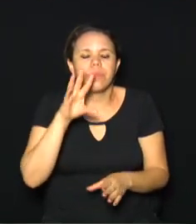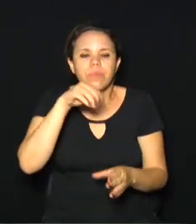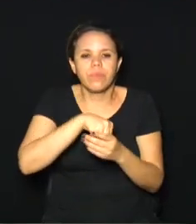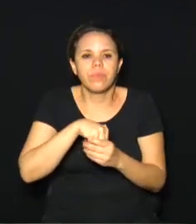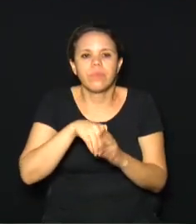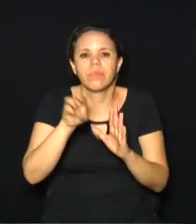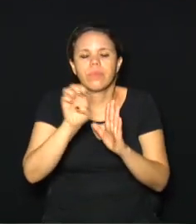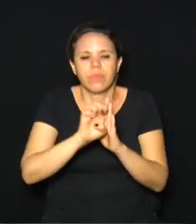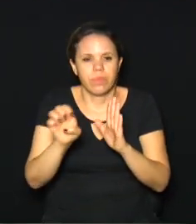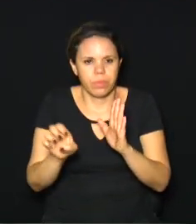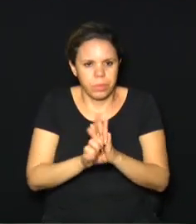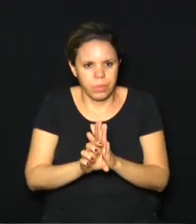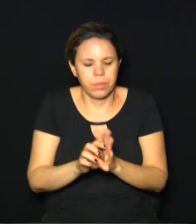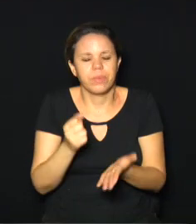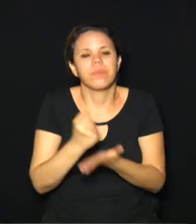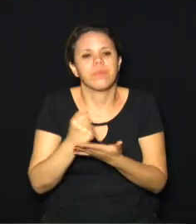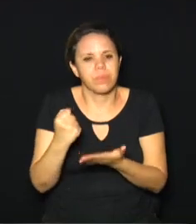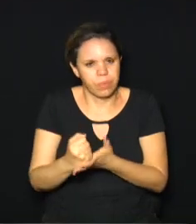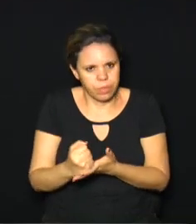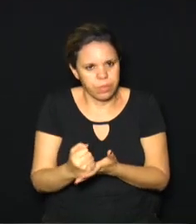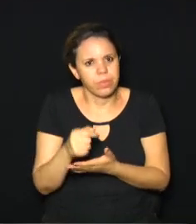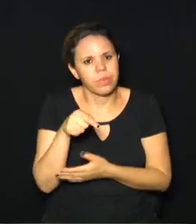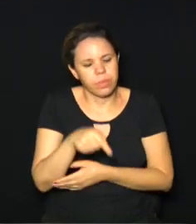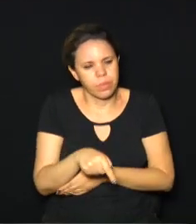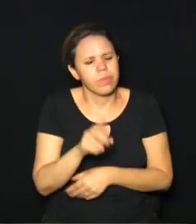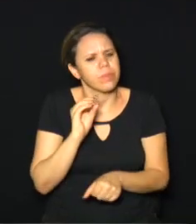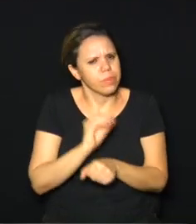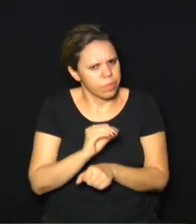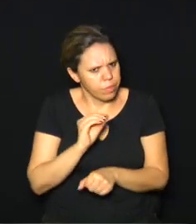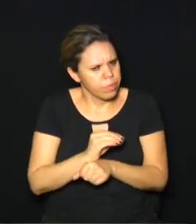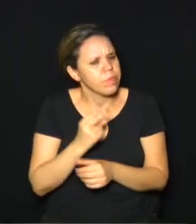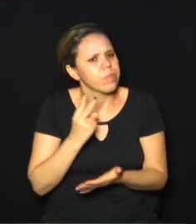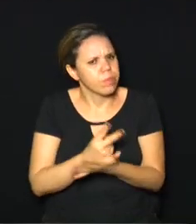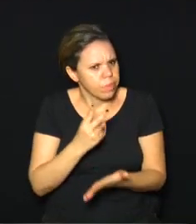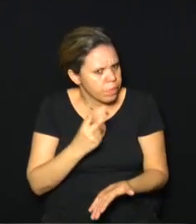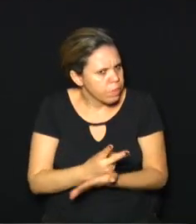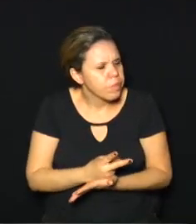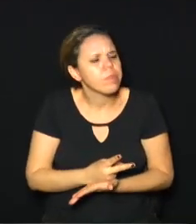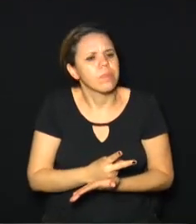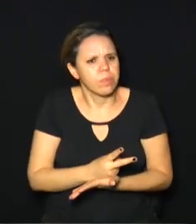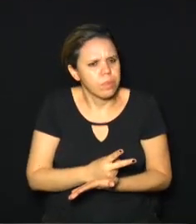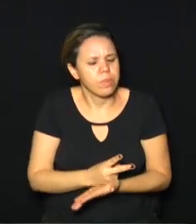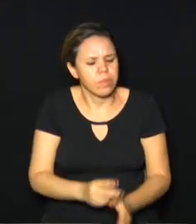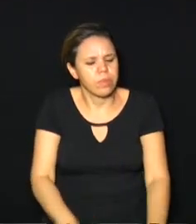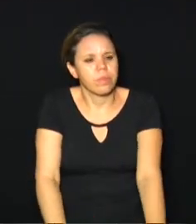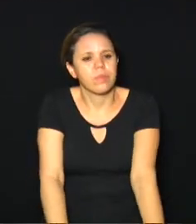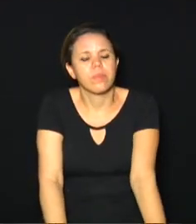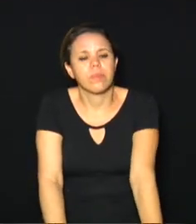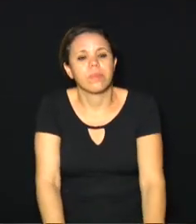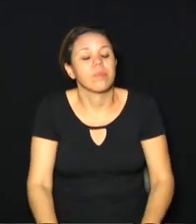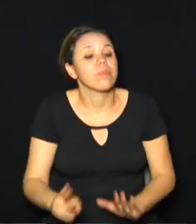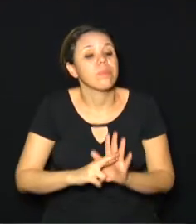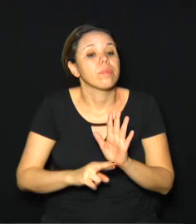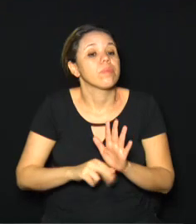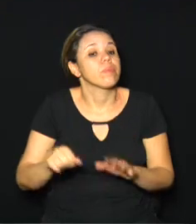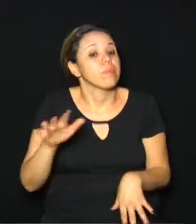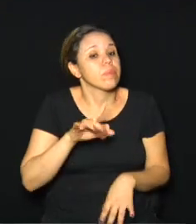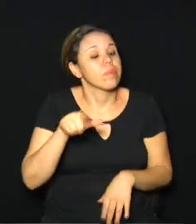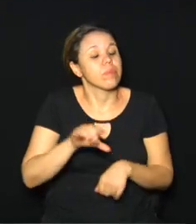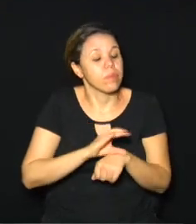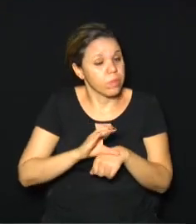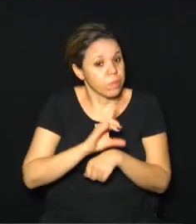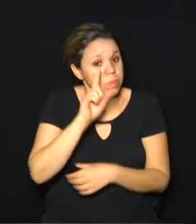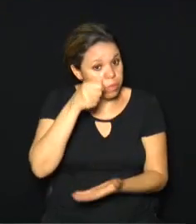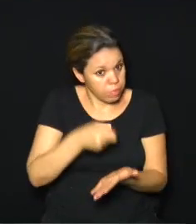estatuto, está no seu contrato, esse direito tem que ser preservado. Preservado. E a regra geral é essa. A Constituição